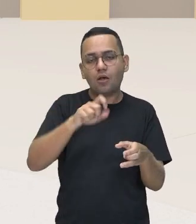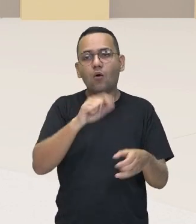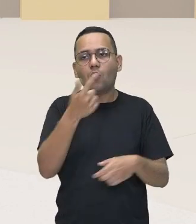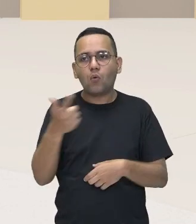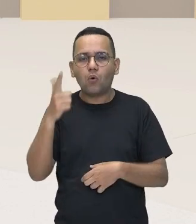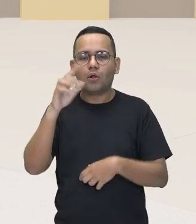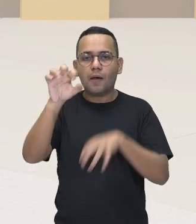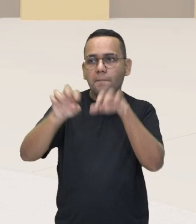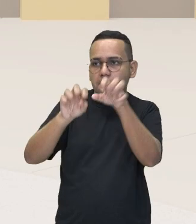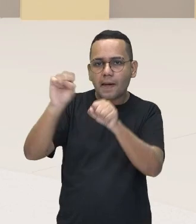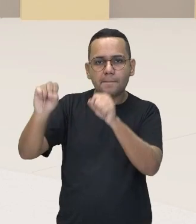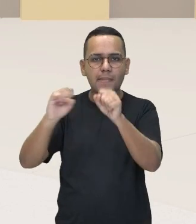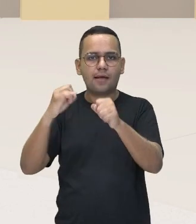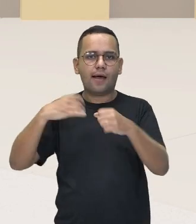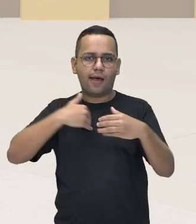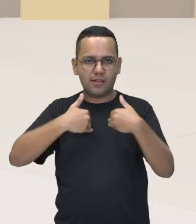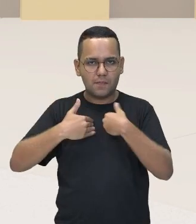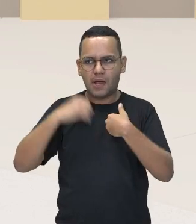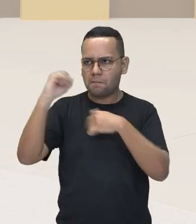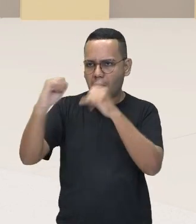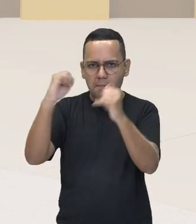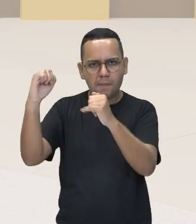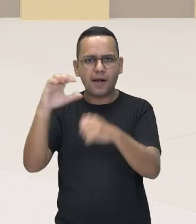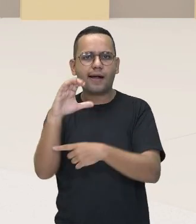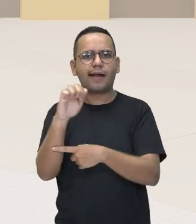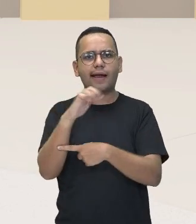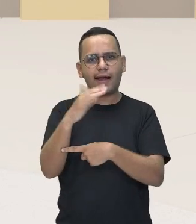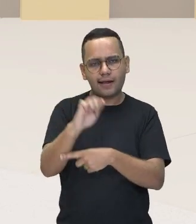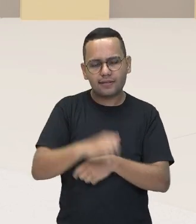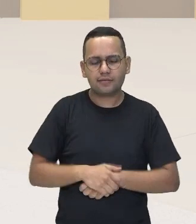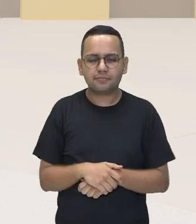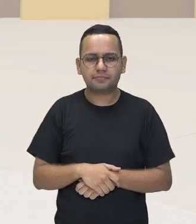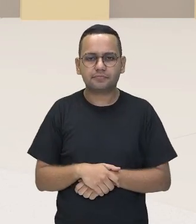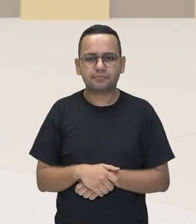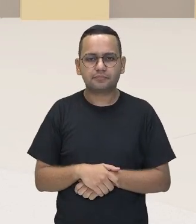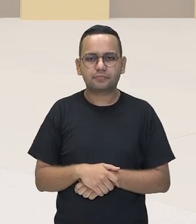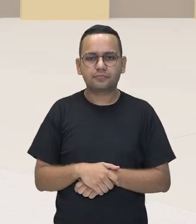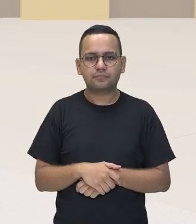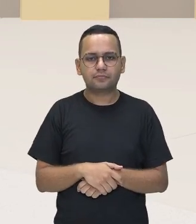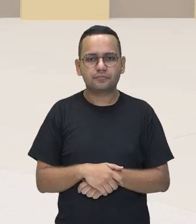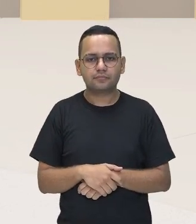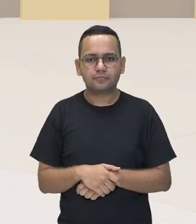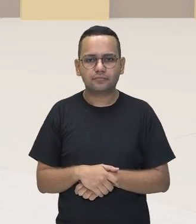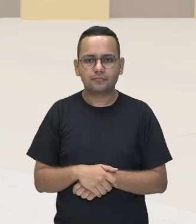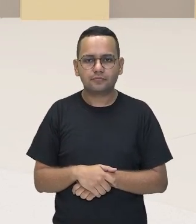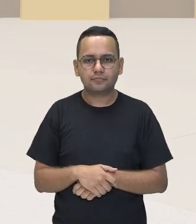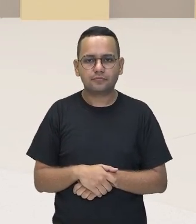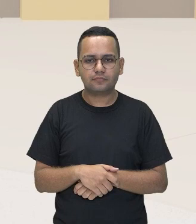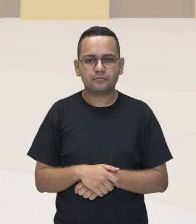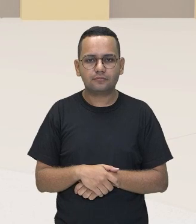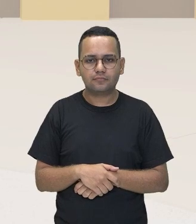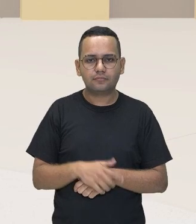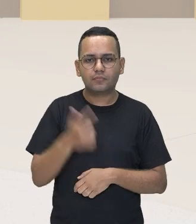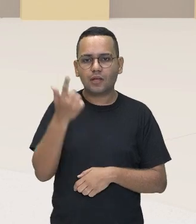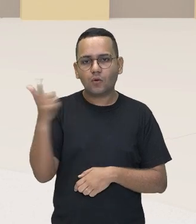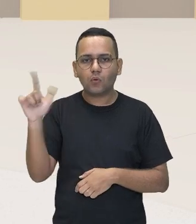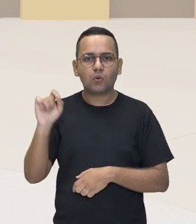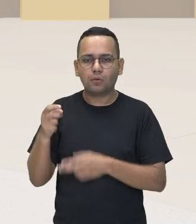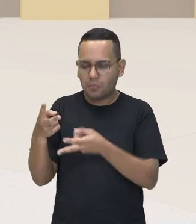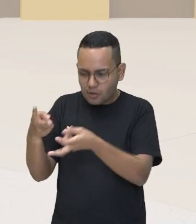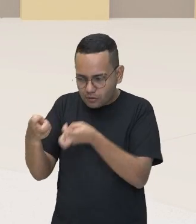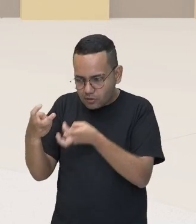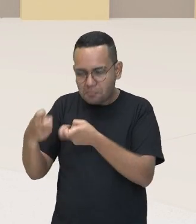então, comunidades nessa nossa diversidade amazônica, né, ligado, então, à extração da juta,